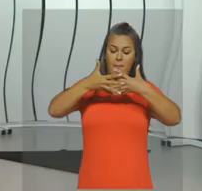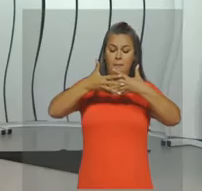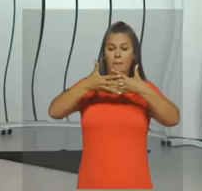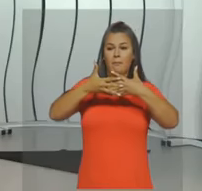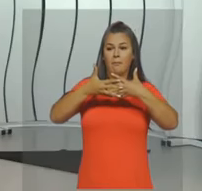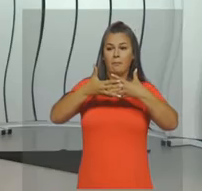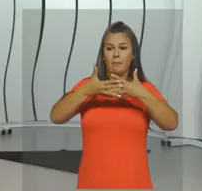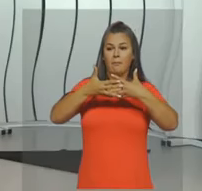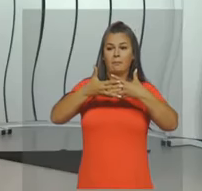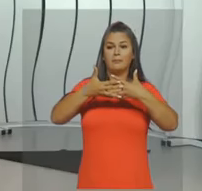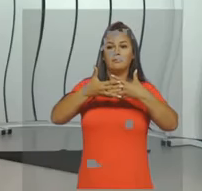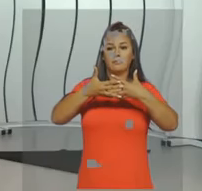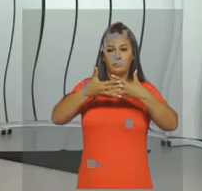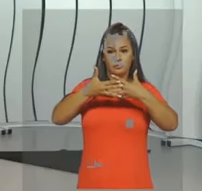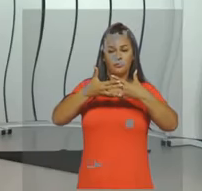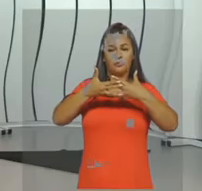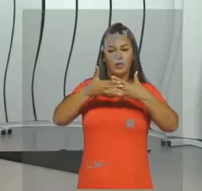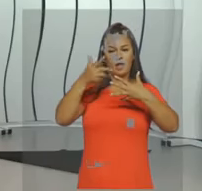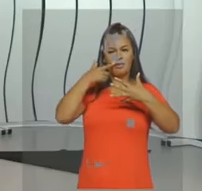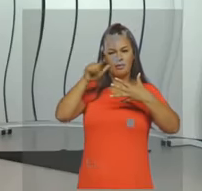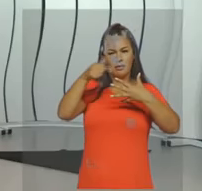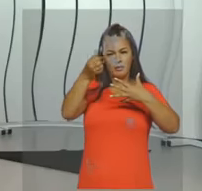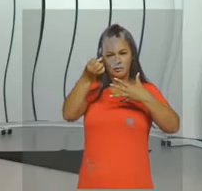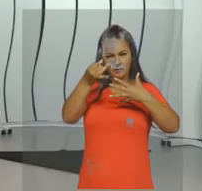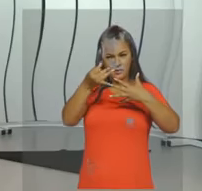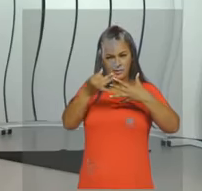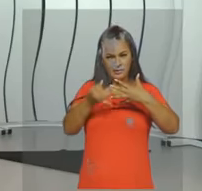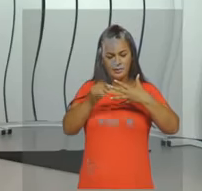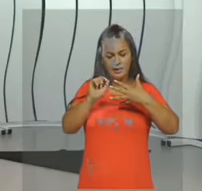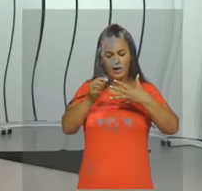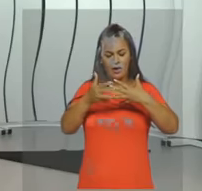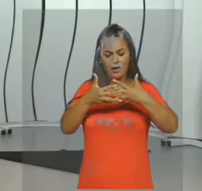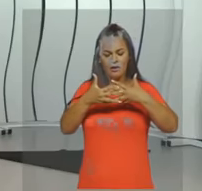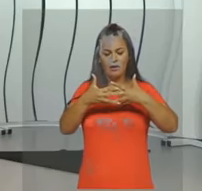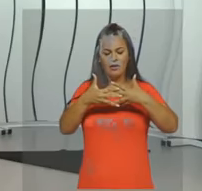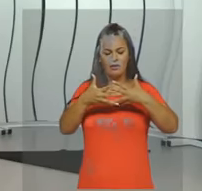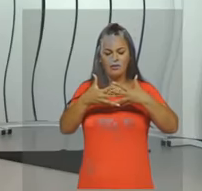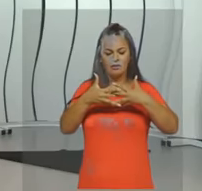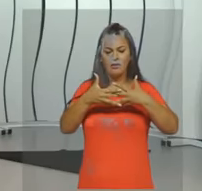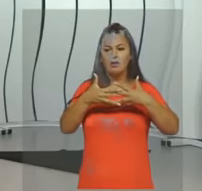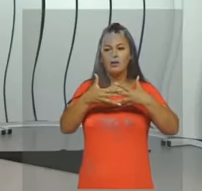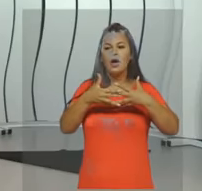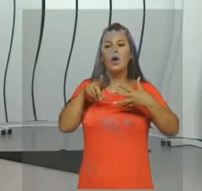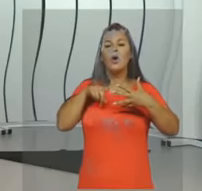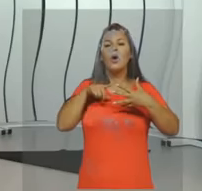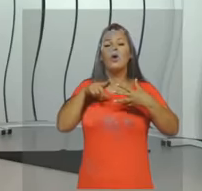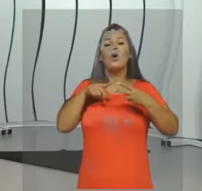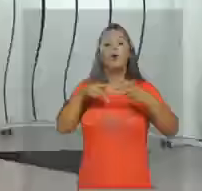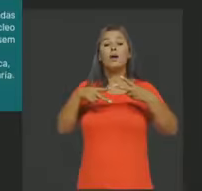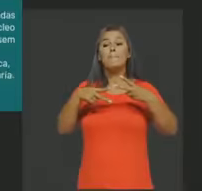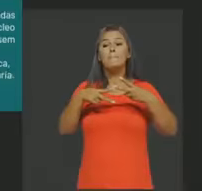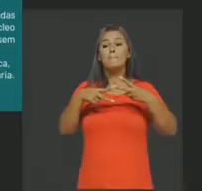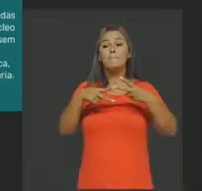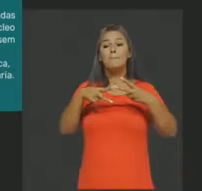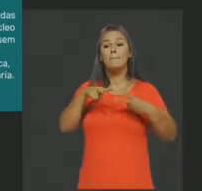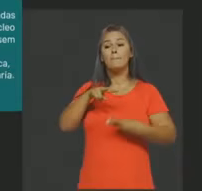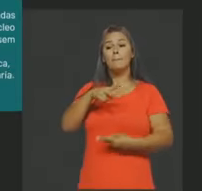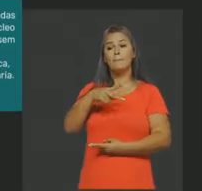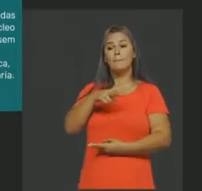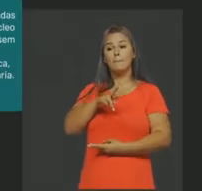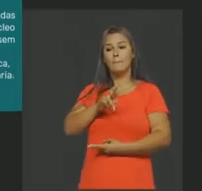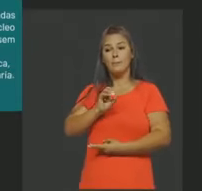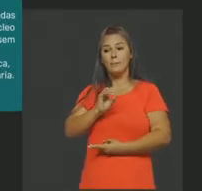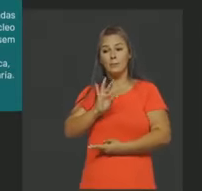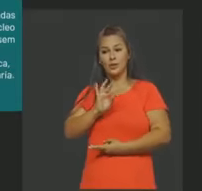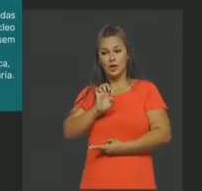ó, transversais, que eu vou explicar mais para frente o que são essas estrias, que são proteínas que estão ali no citoplasma, tá? Proteínas que vão fazer